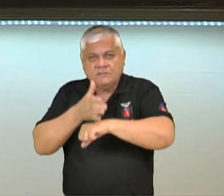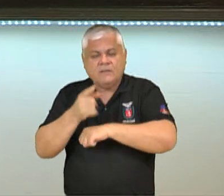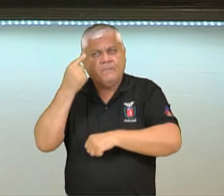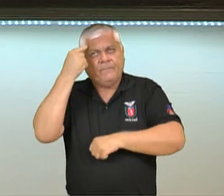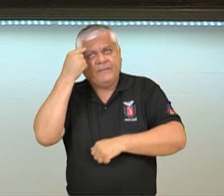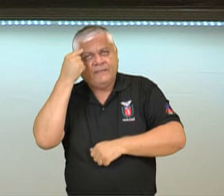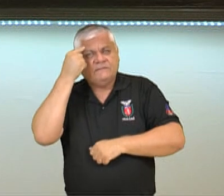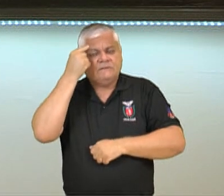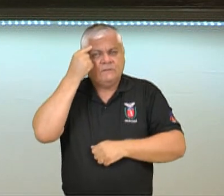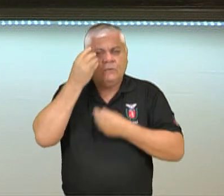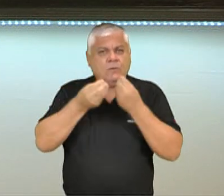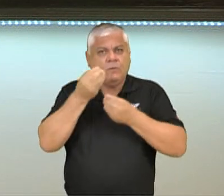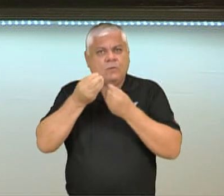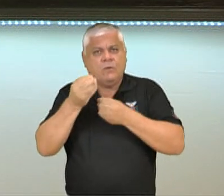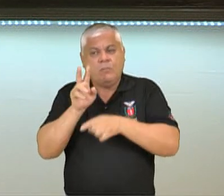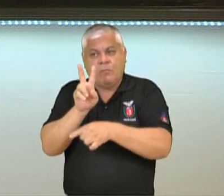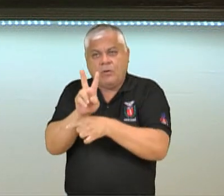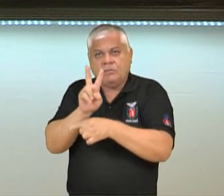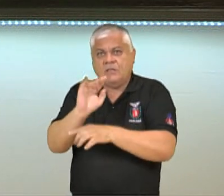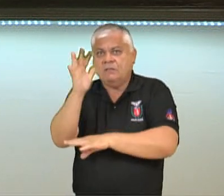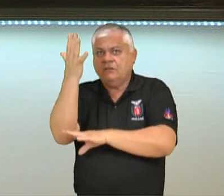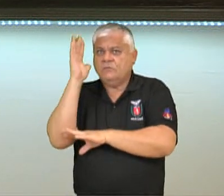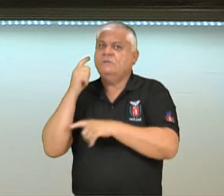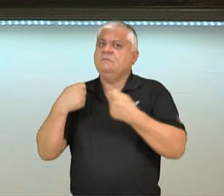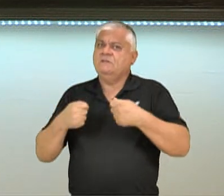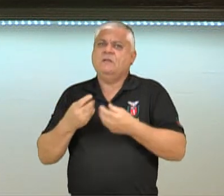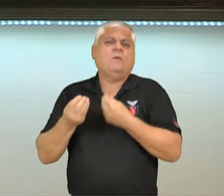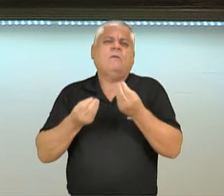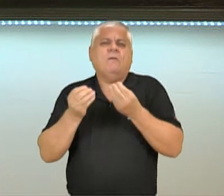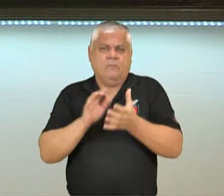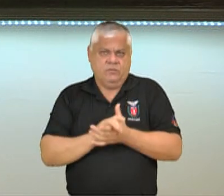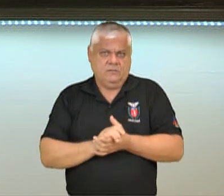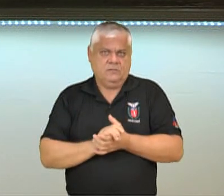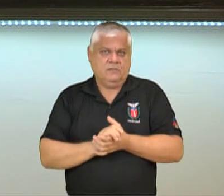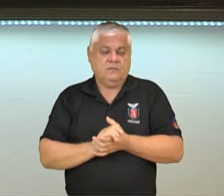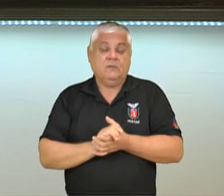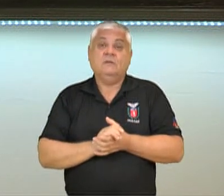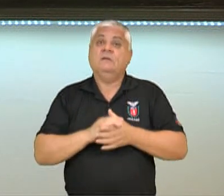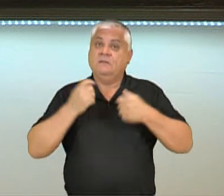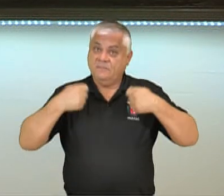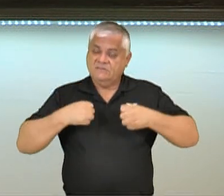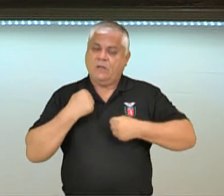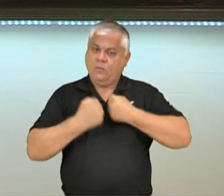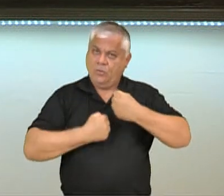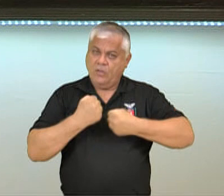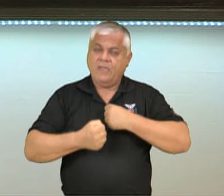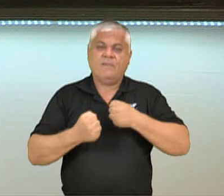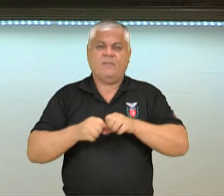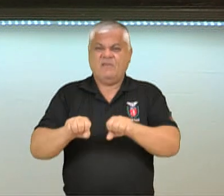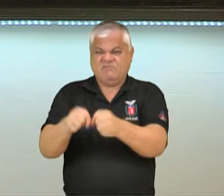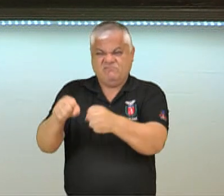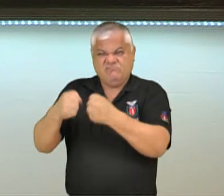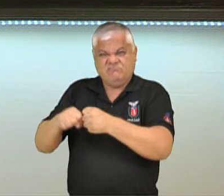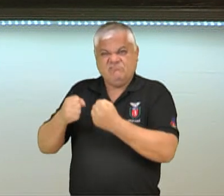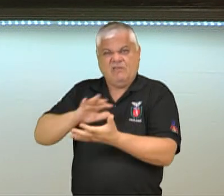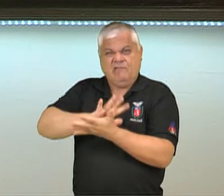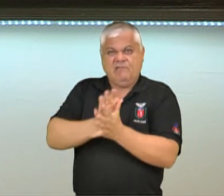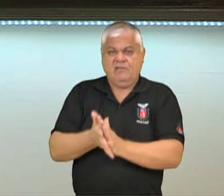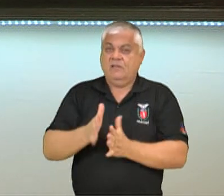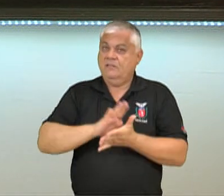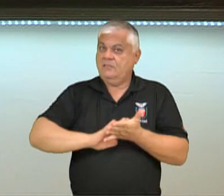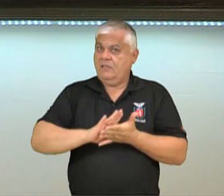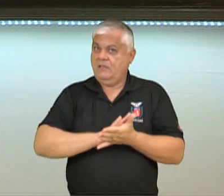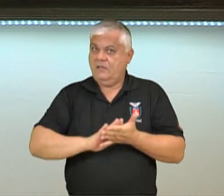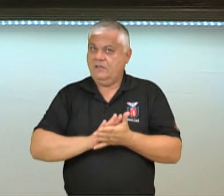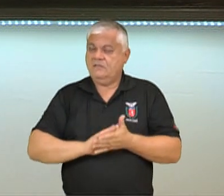já falamos sobre isso rapidamente, que a ideia é realizar a prova, mas não destruir a